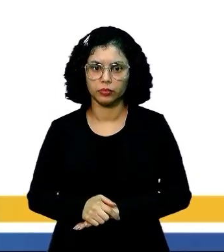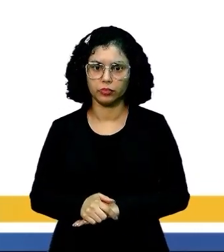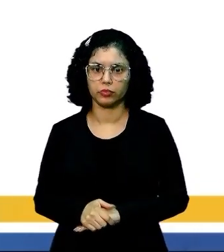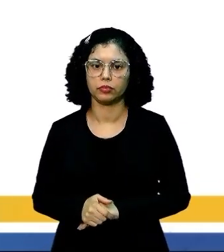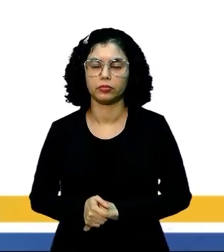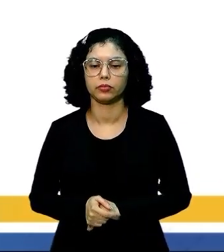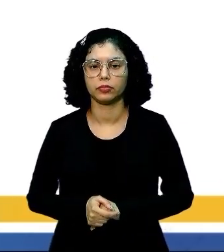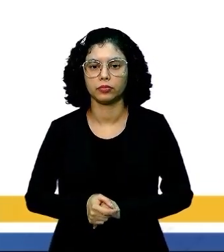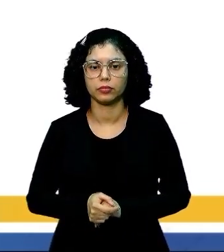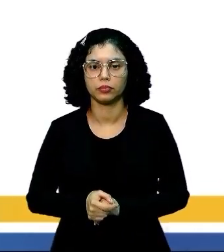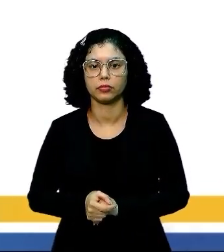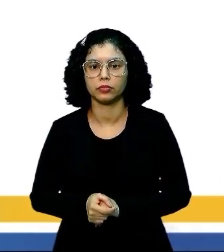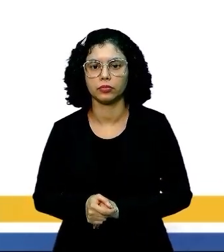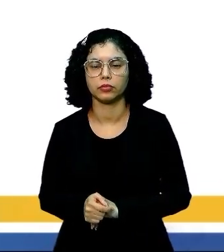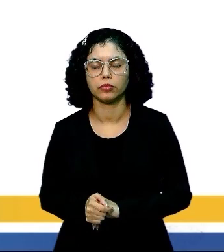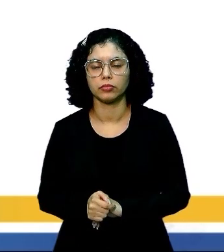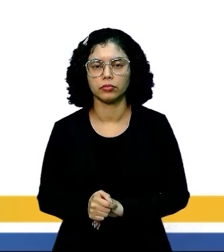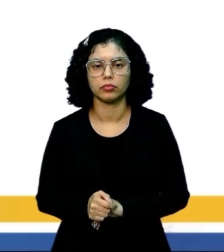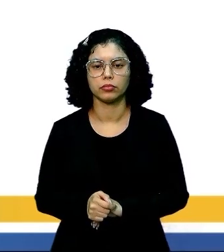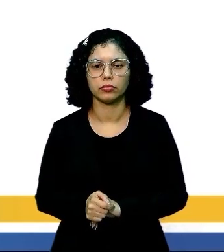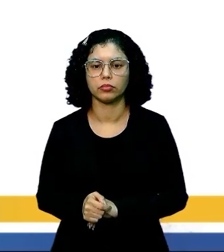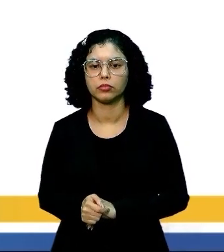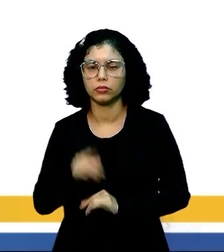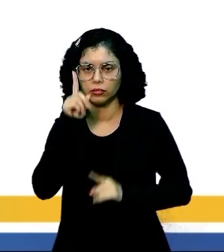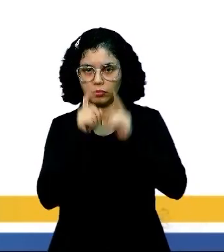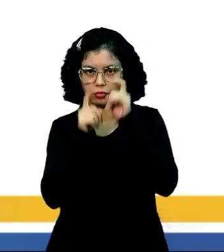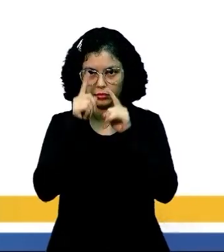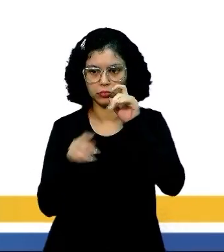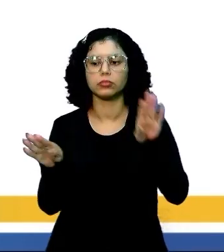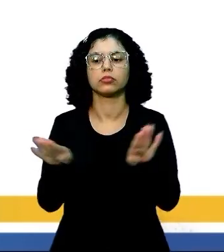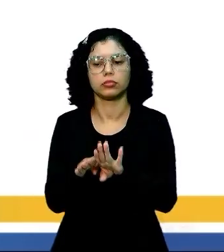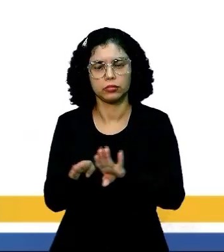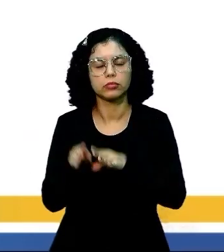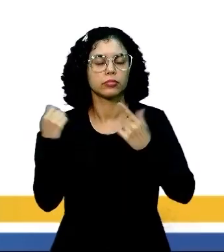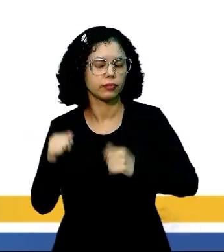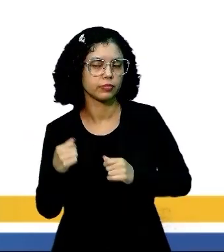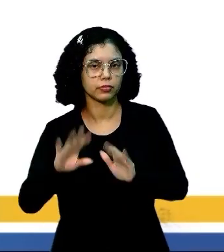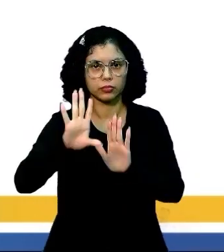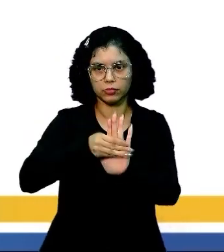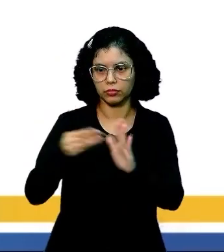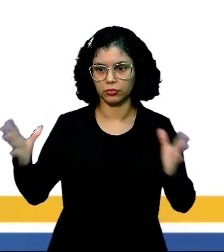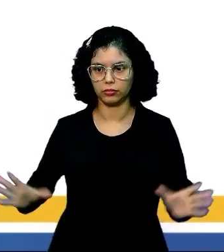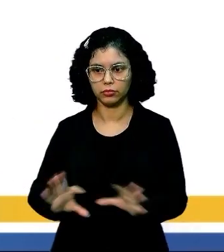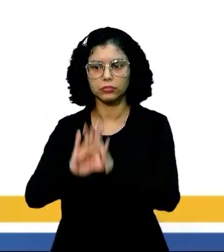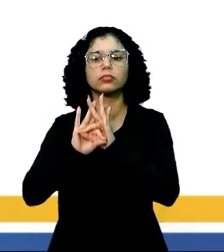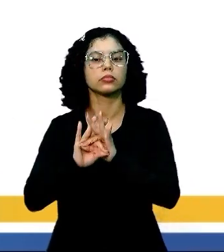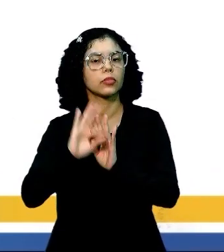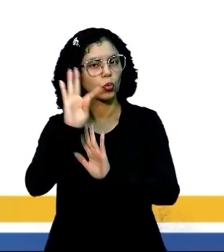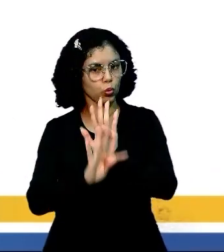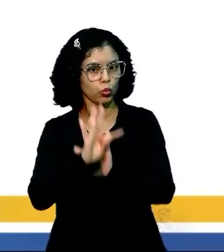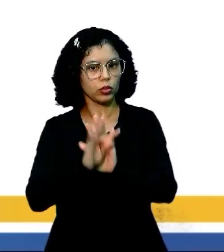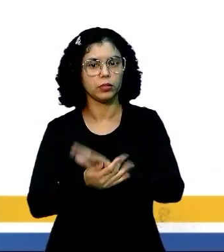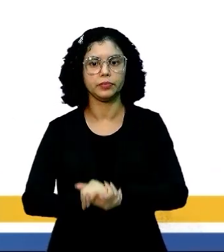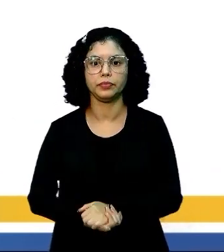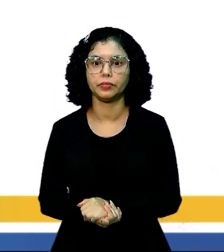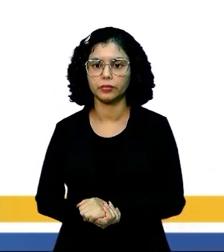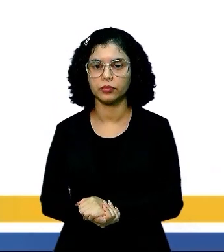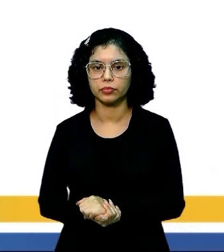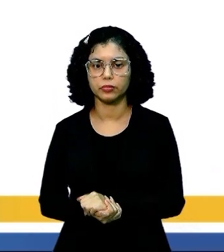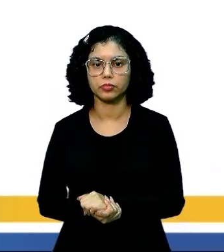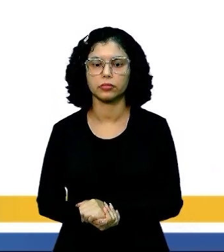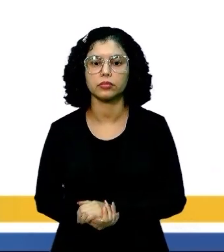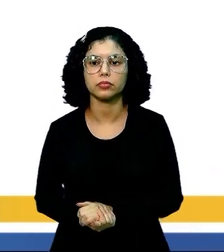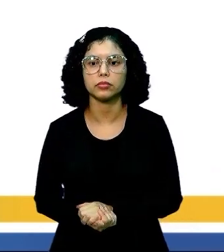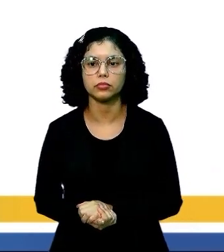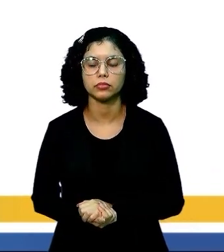Então, já tinha falado anteriormente da expressão, né, que está associada diretamente ao texto. Então,